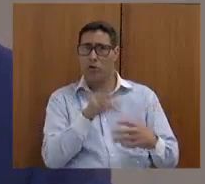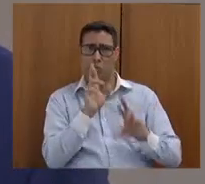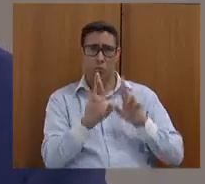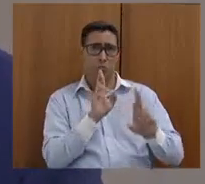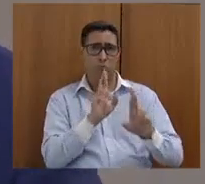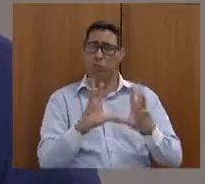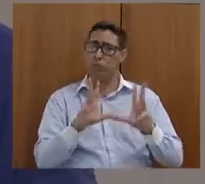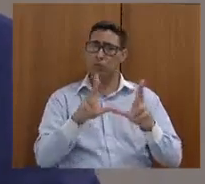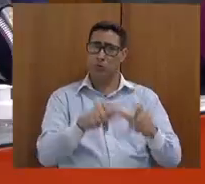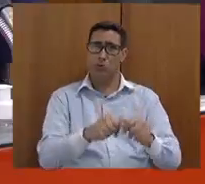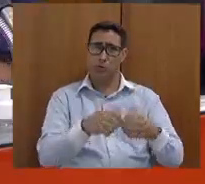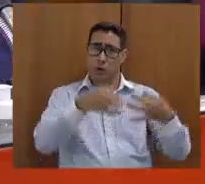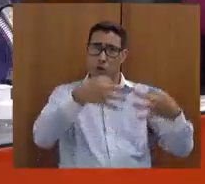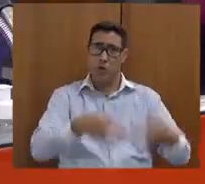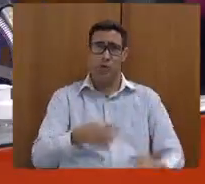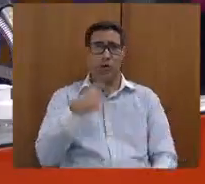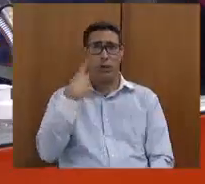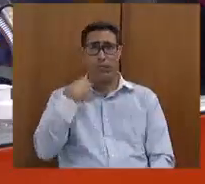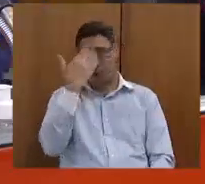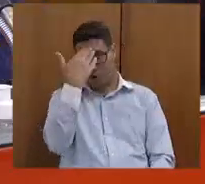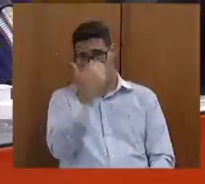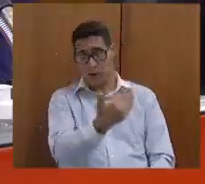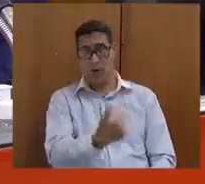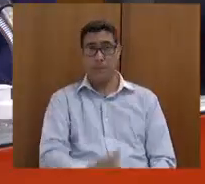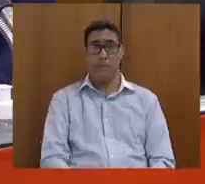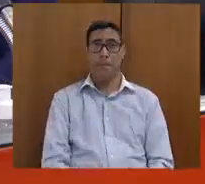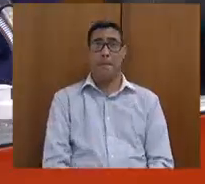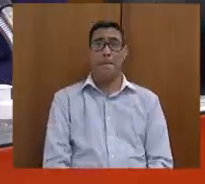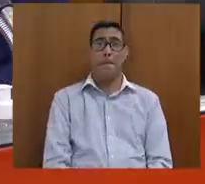já foram certo deputada Muito obrigado